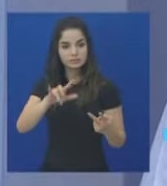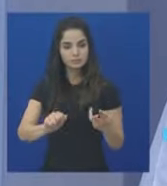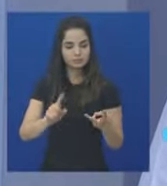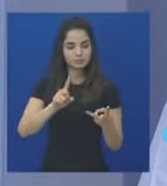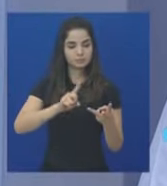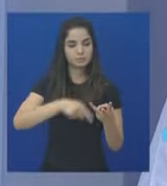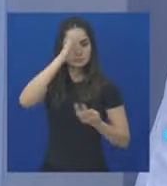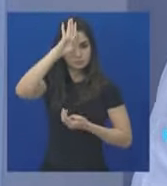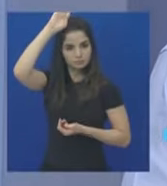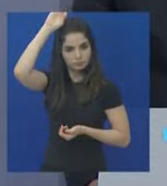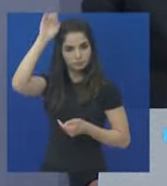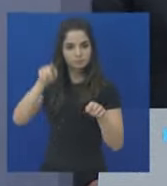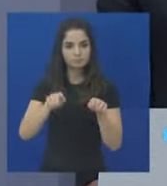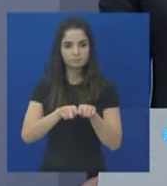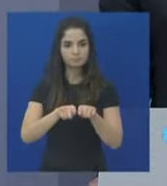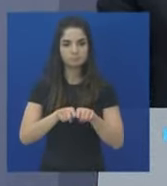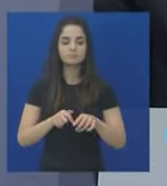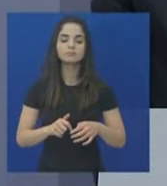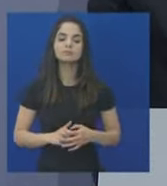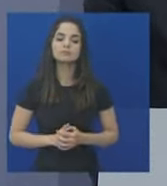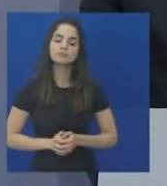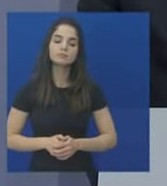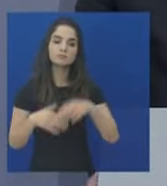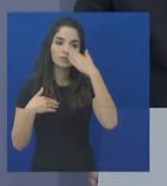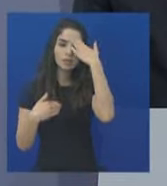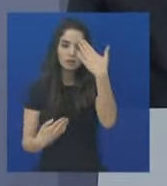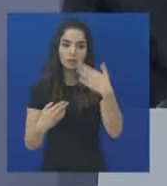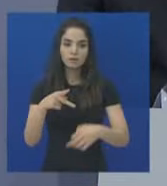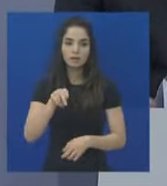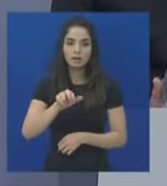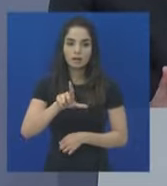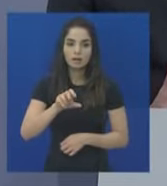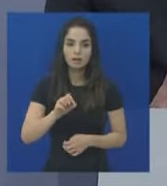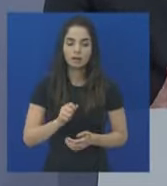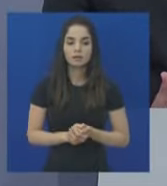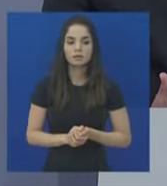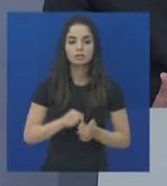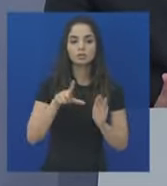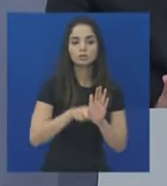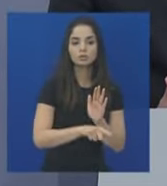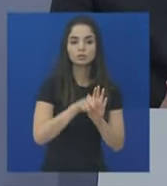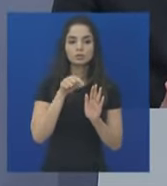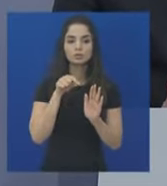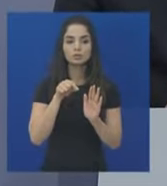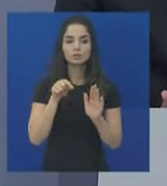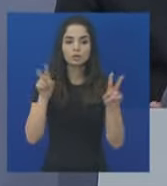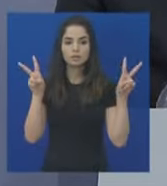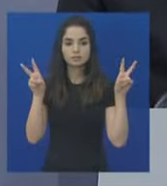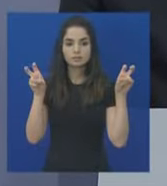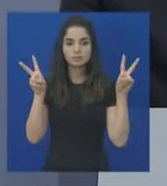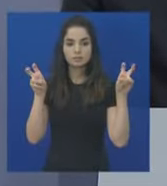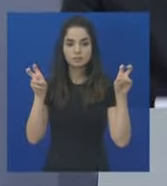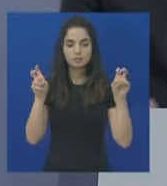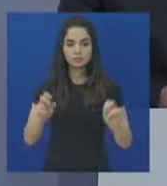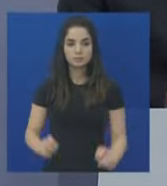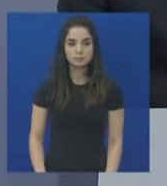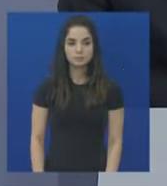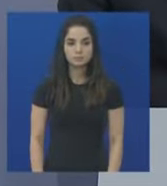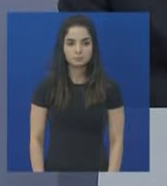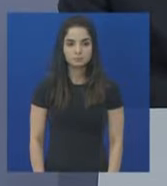bombeiro da nossa cidade. Obrigado, candidato Paulo César. Agora a gente sorteia o tema da